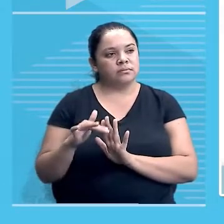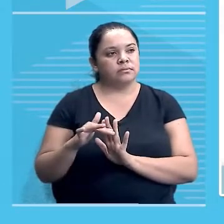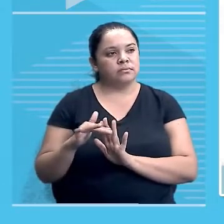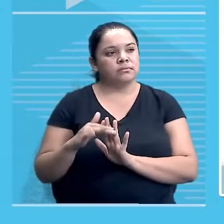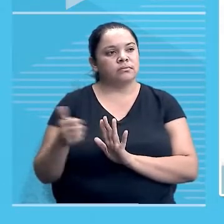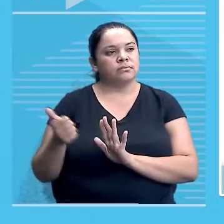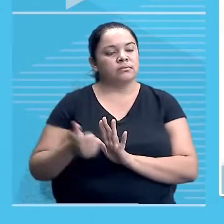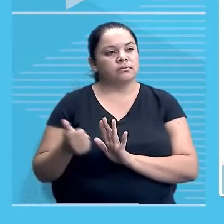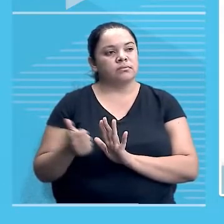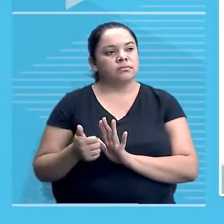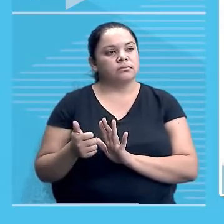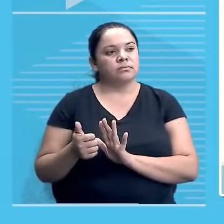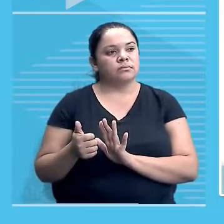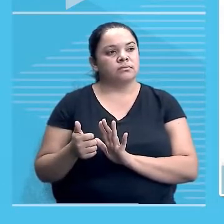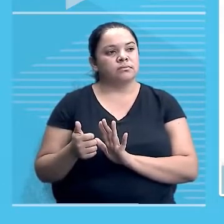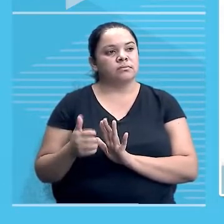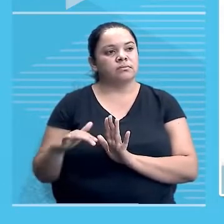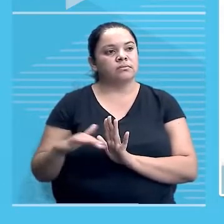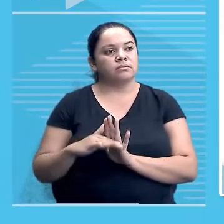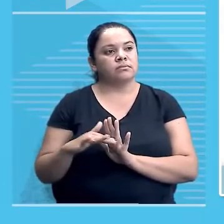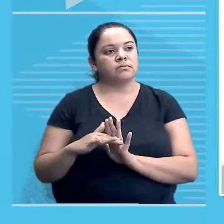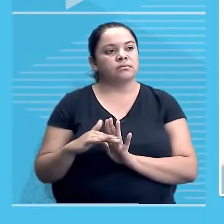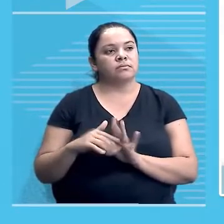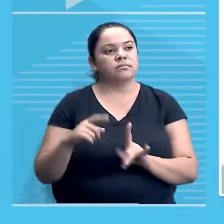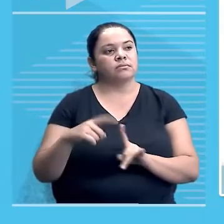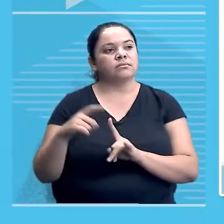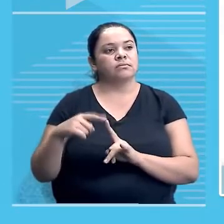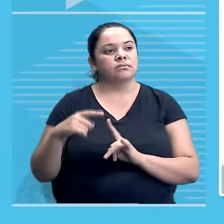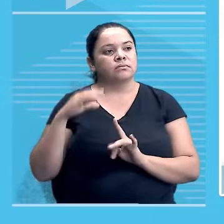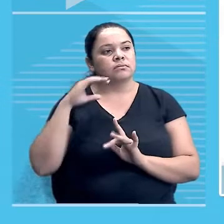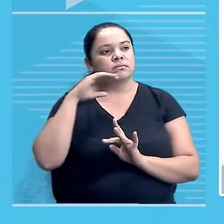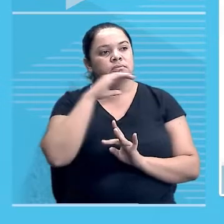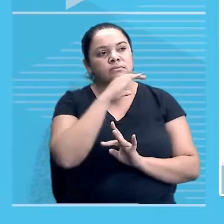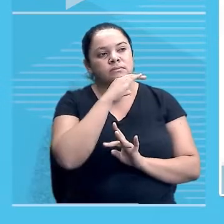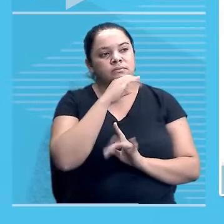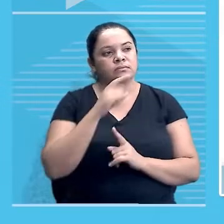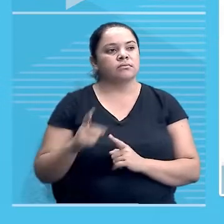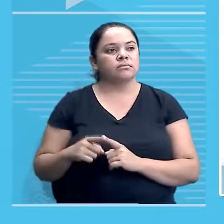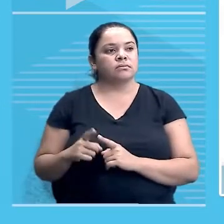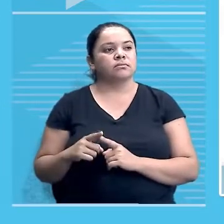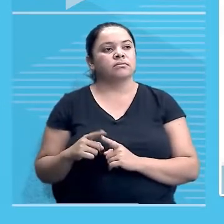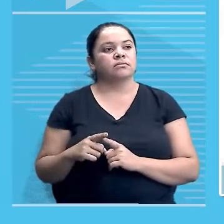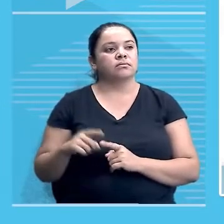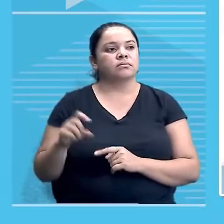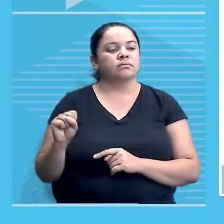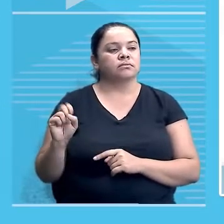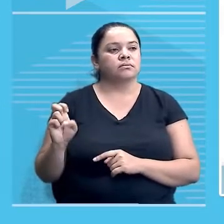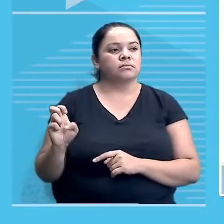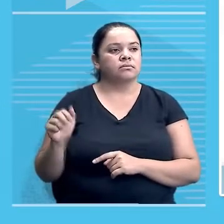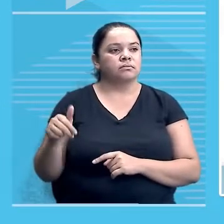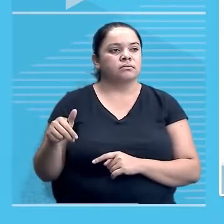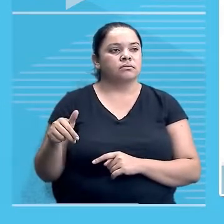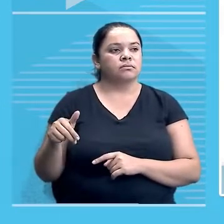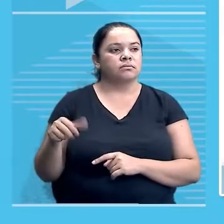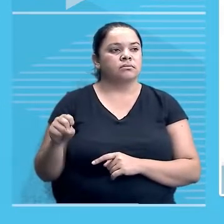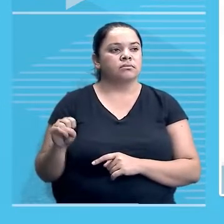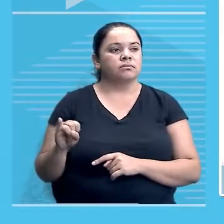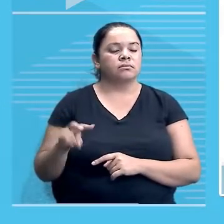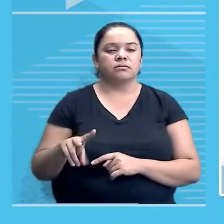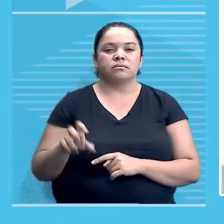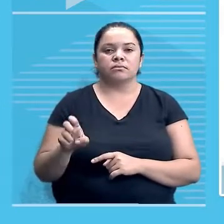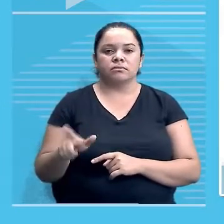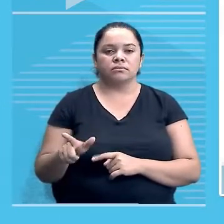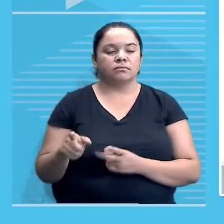sua definição. Os tipos de calor, latente e sensível. A unidade de